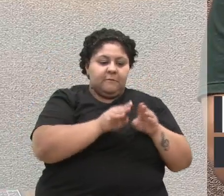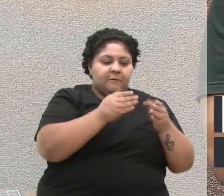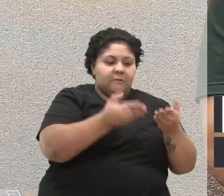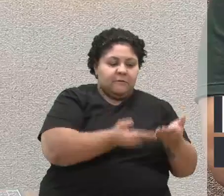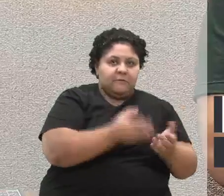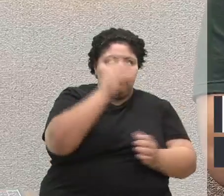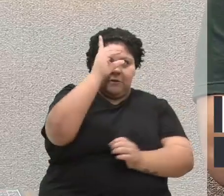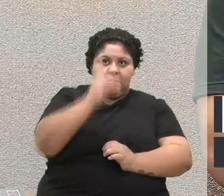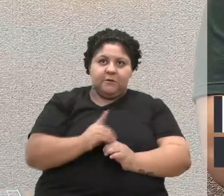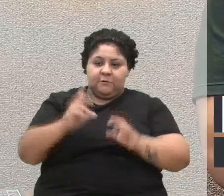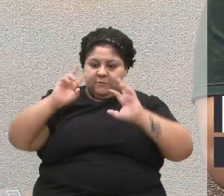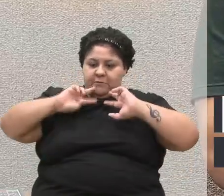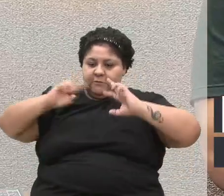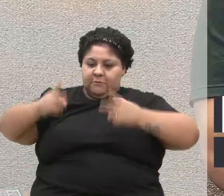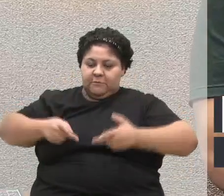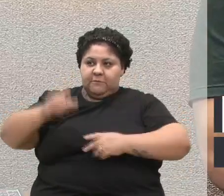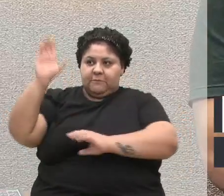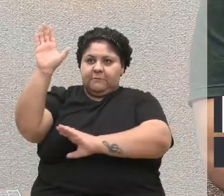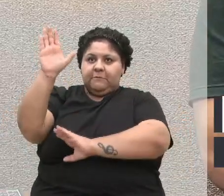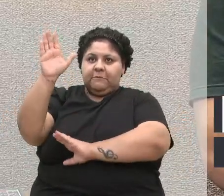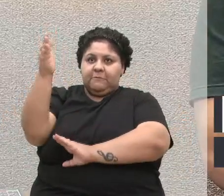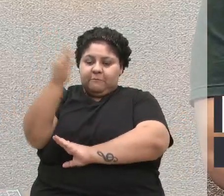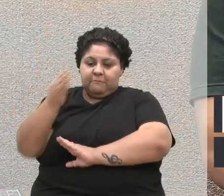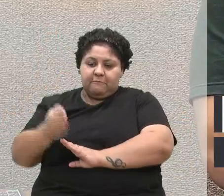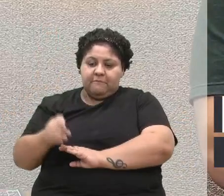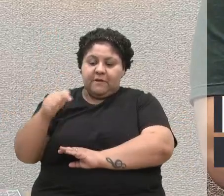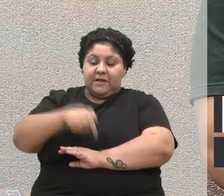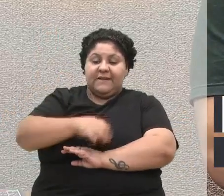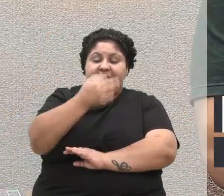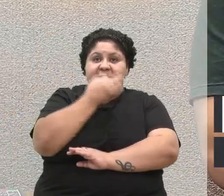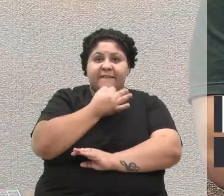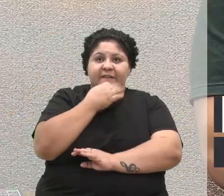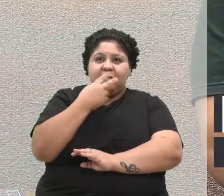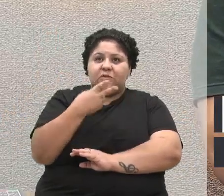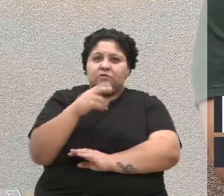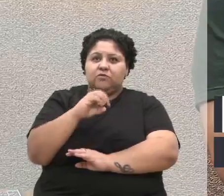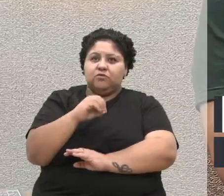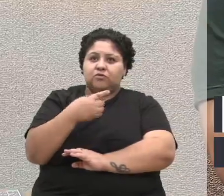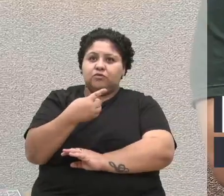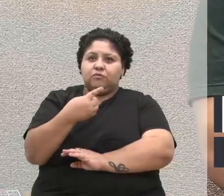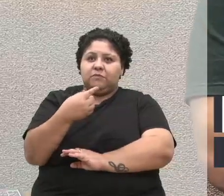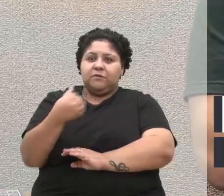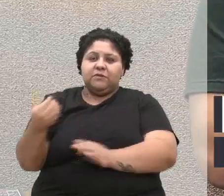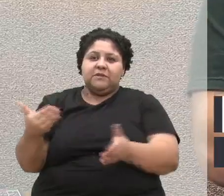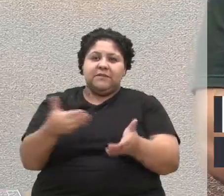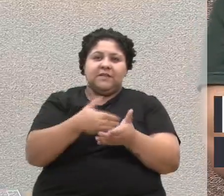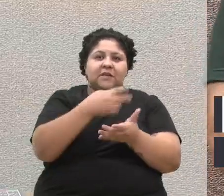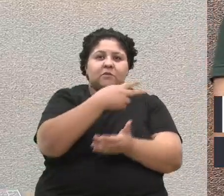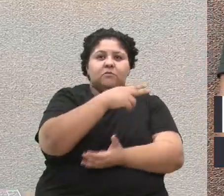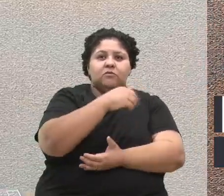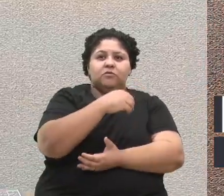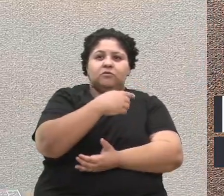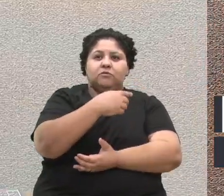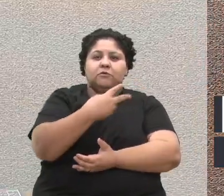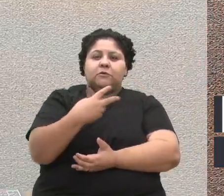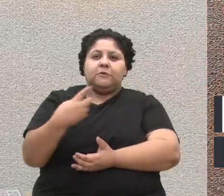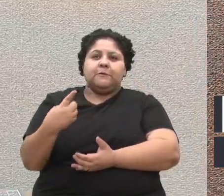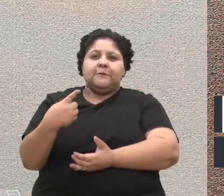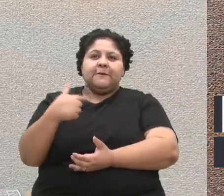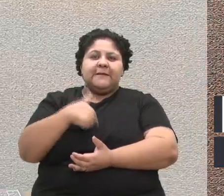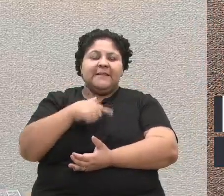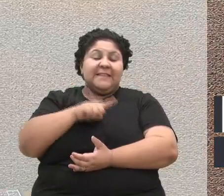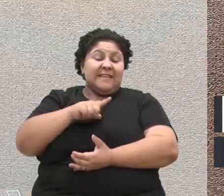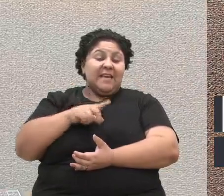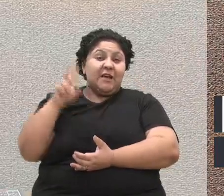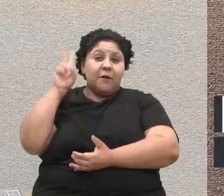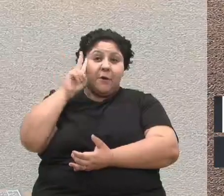Advogados do Brasil, subsecção Caxias do Sul, 2016 a 2021. Então, ele tem um histórico não apenas